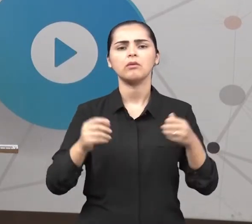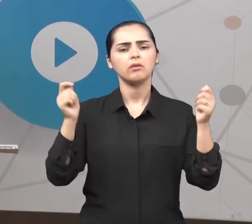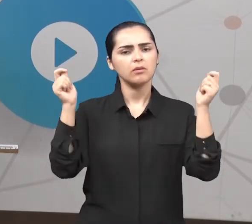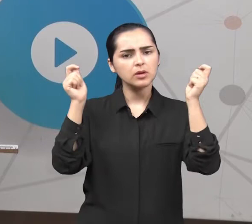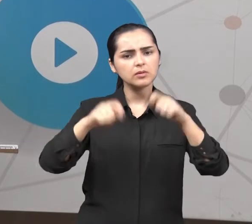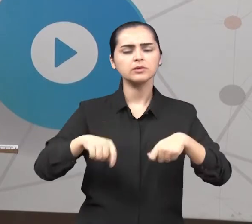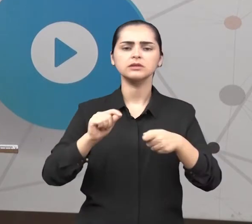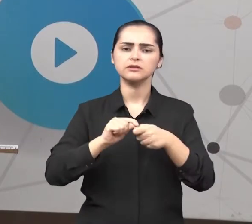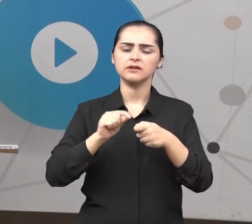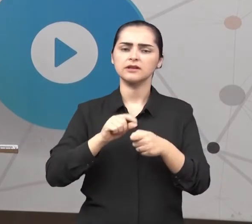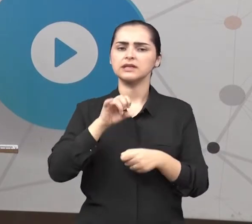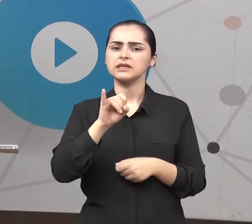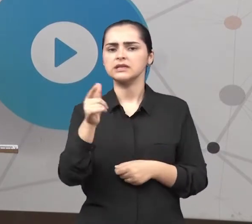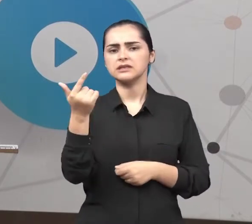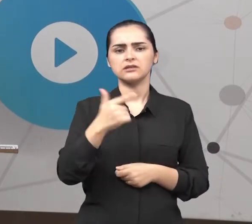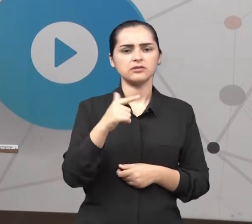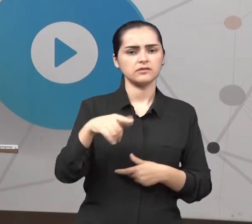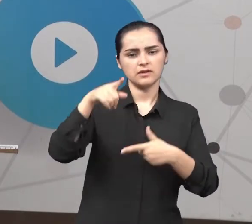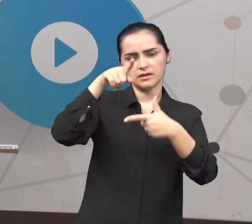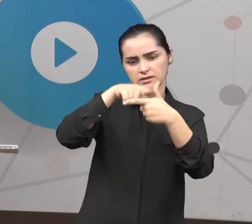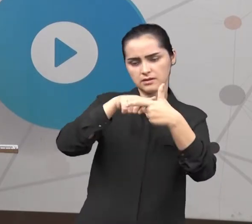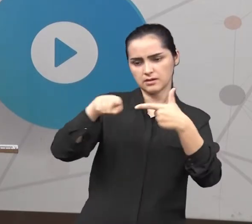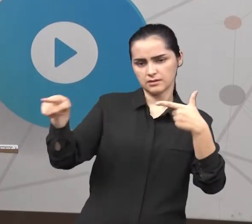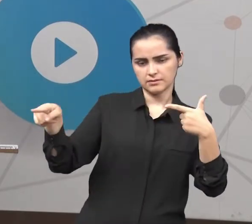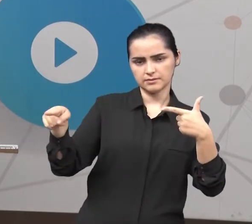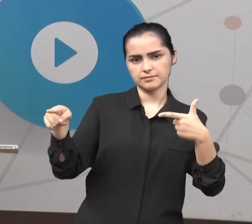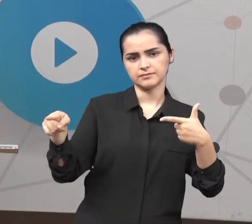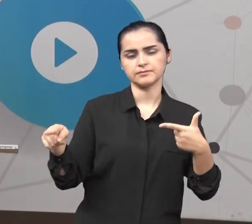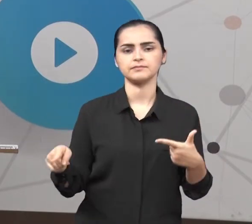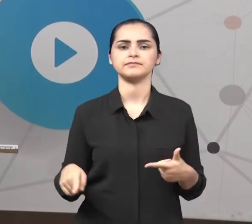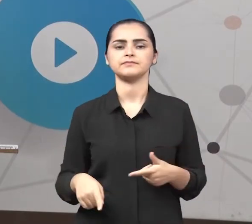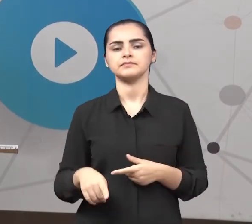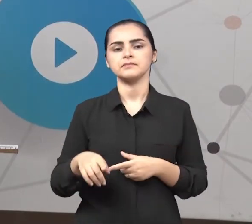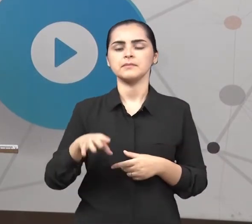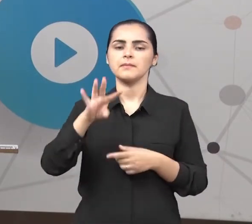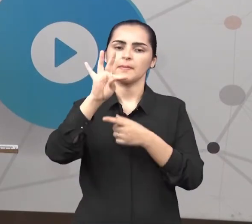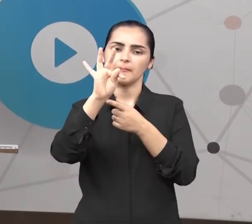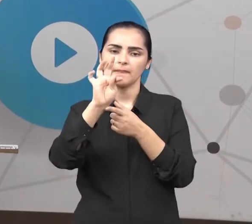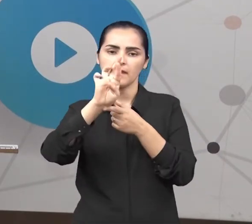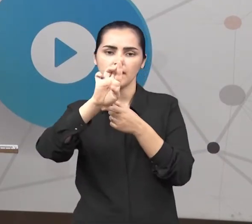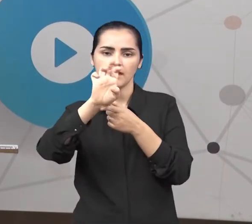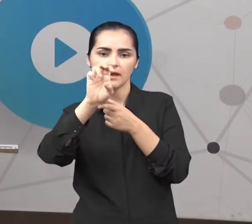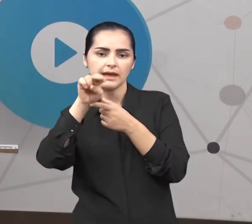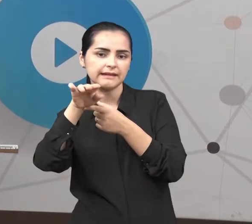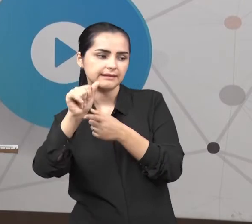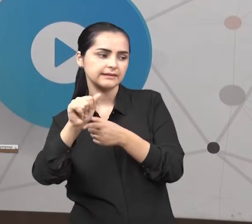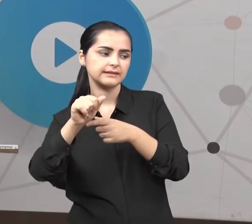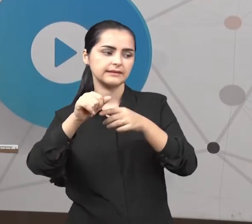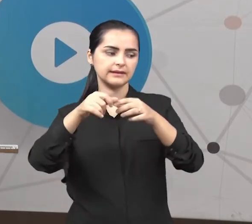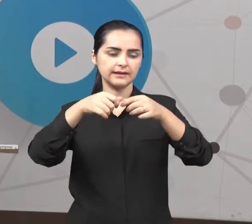a régua, como a trena,